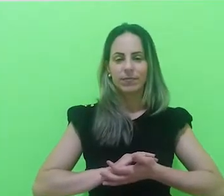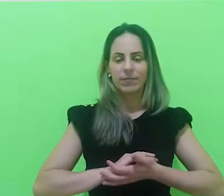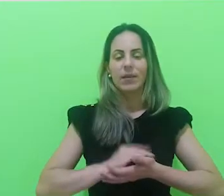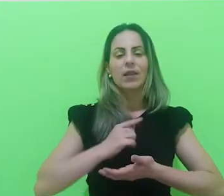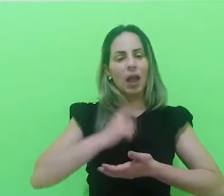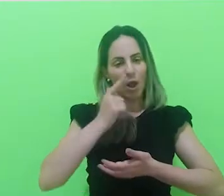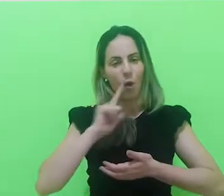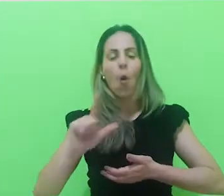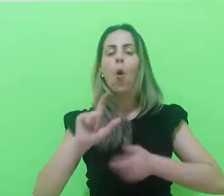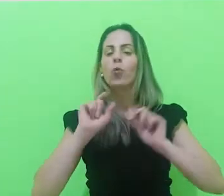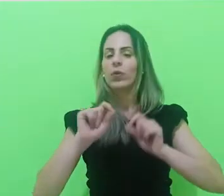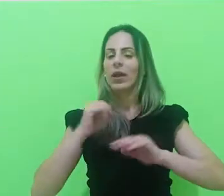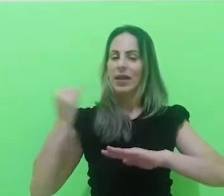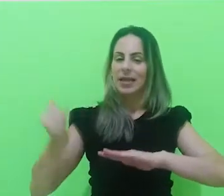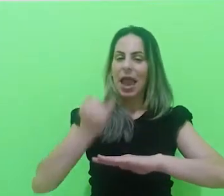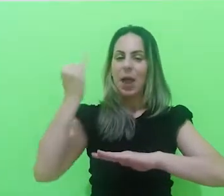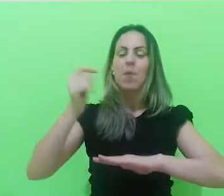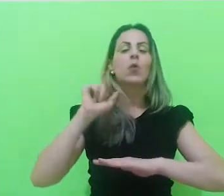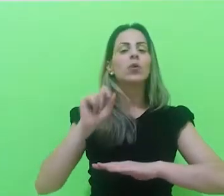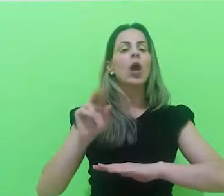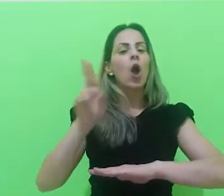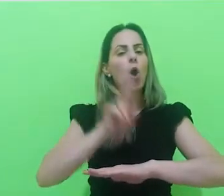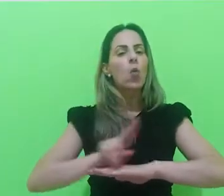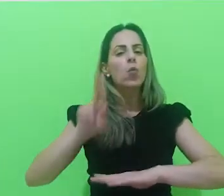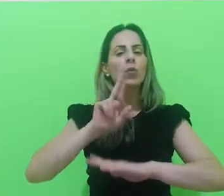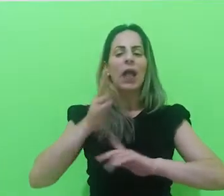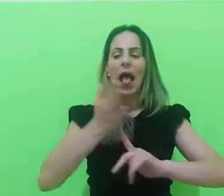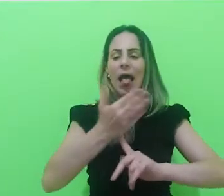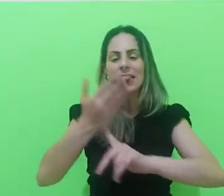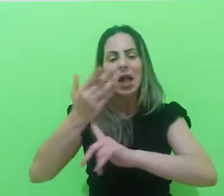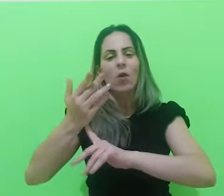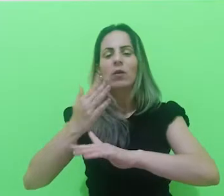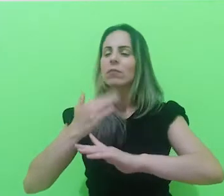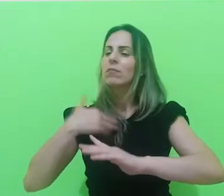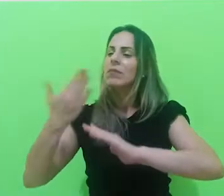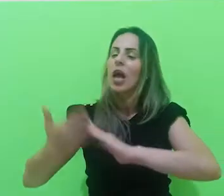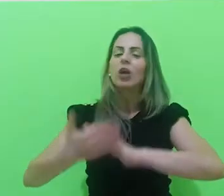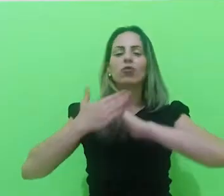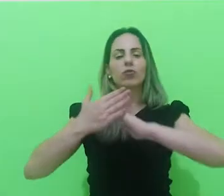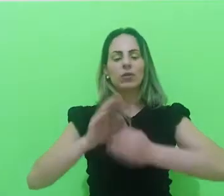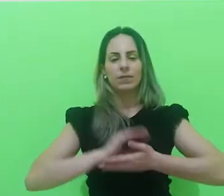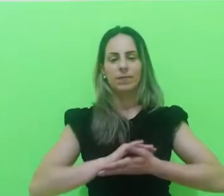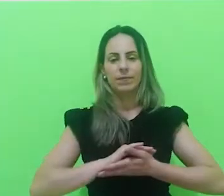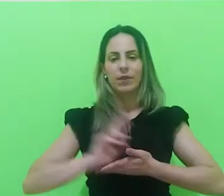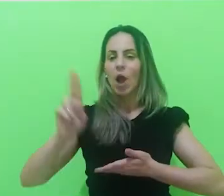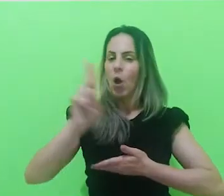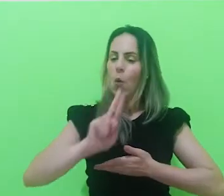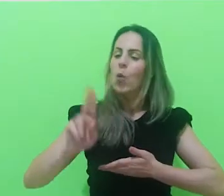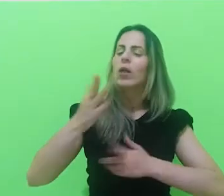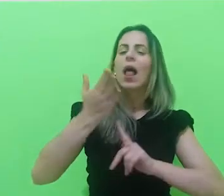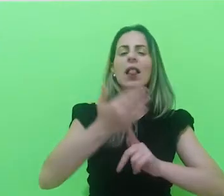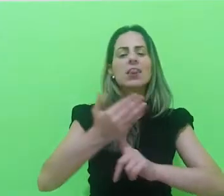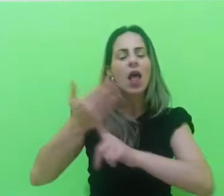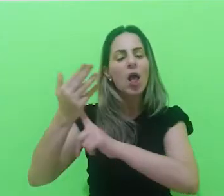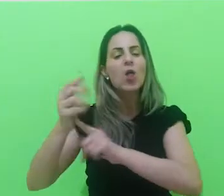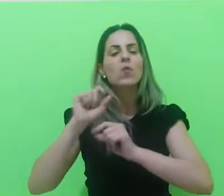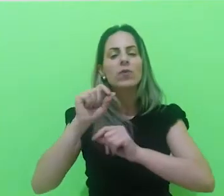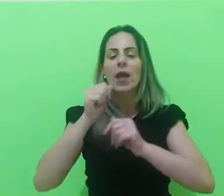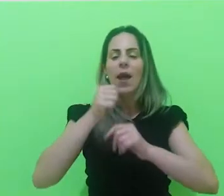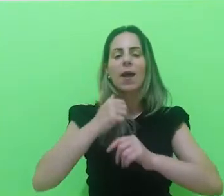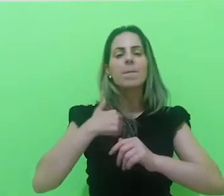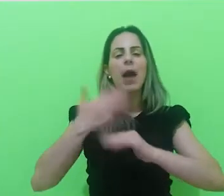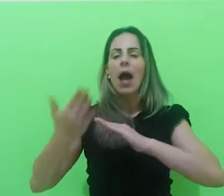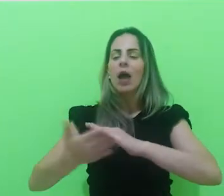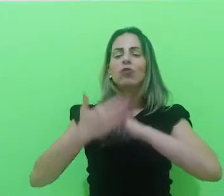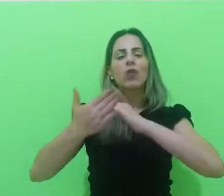muito importante é você sempre usar a tecnologia a seu favor. Use a tecnologia como benefício para